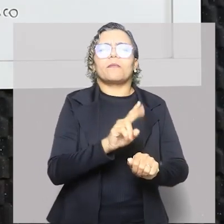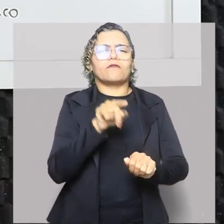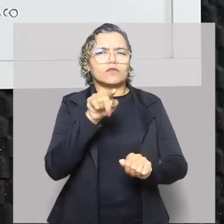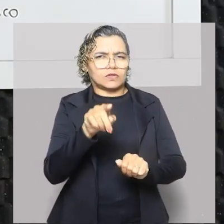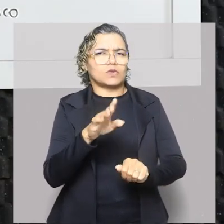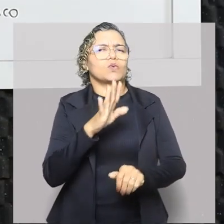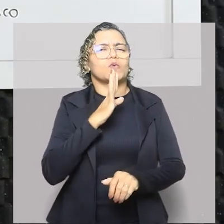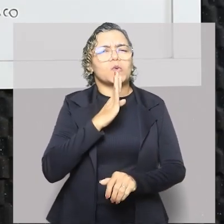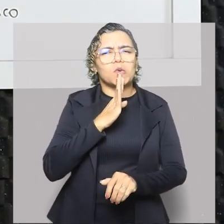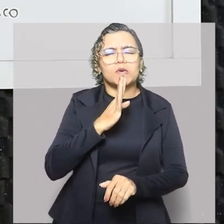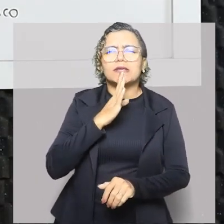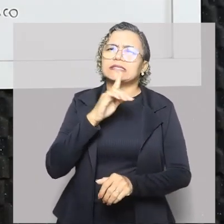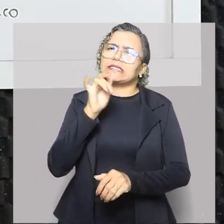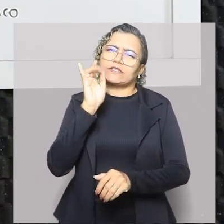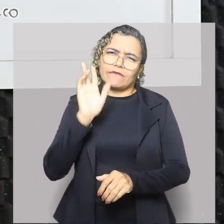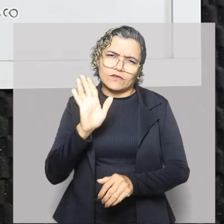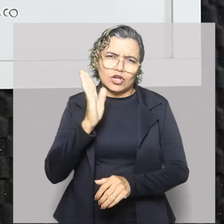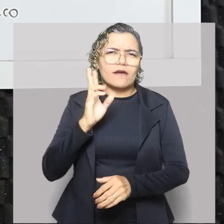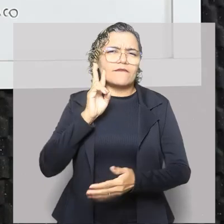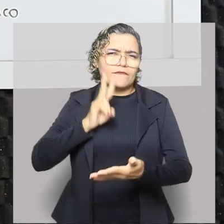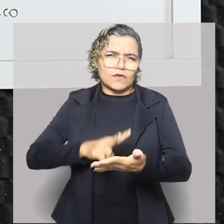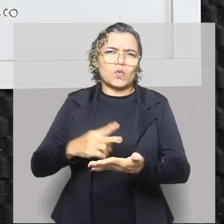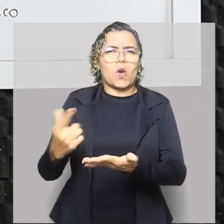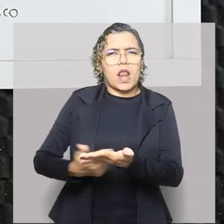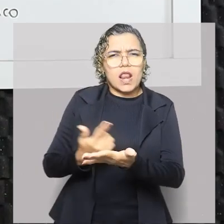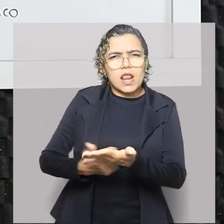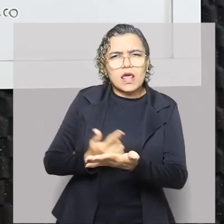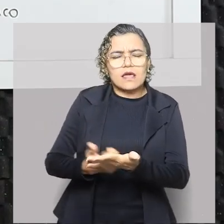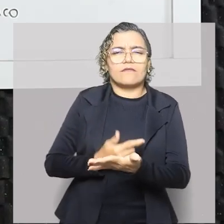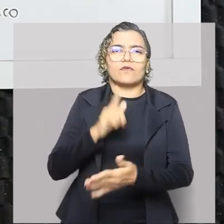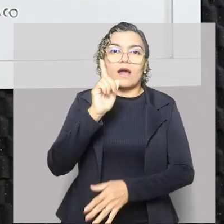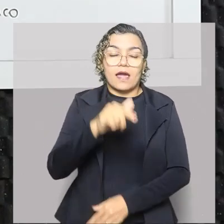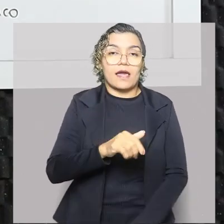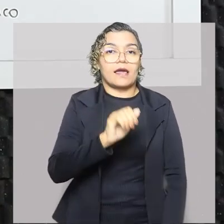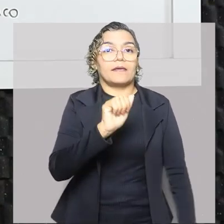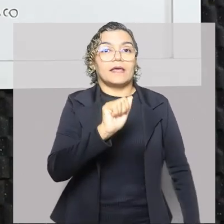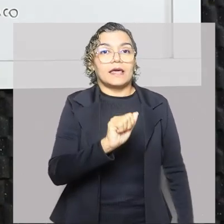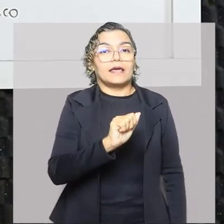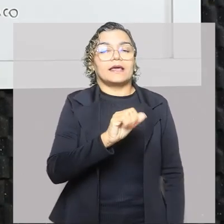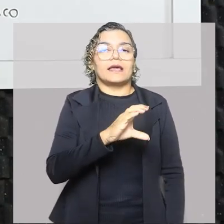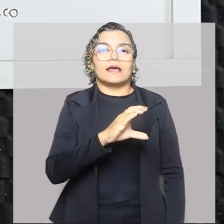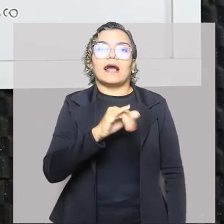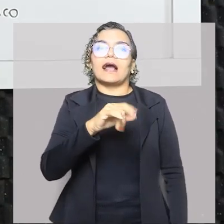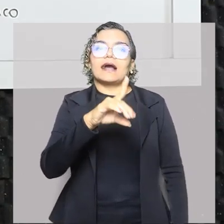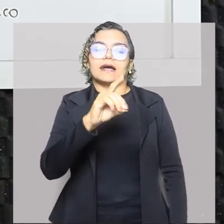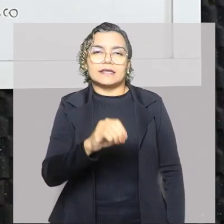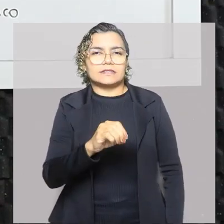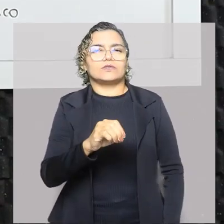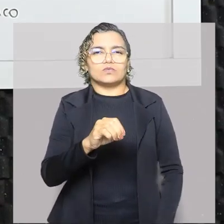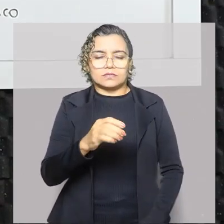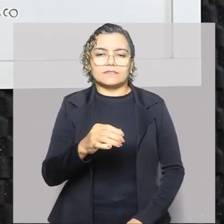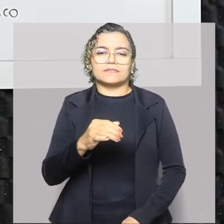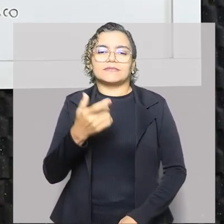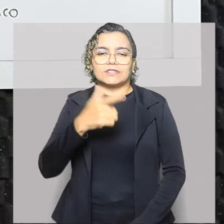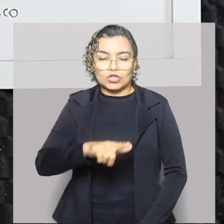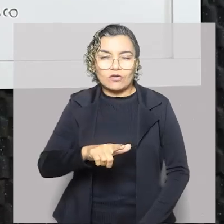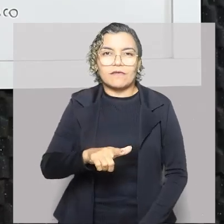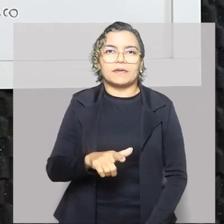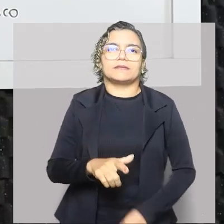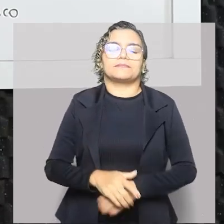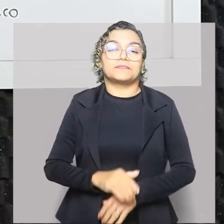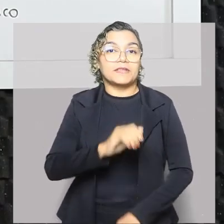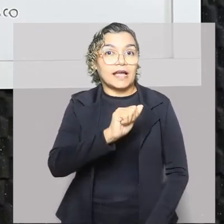certeza já deve ter visto aí no livro, numa questão, chamado de ácido desoxirribonucleico, tá? Vou repetir, tá